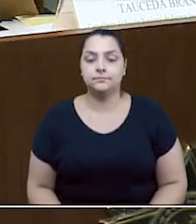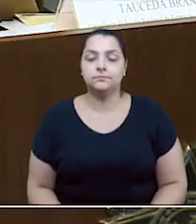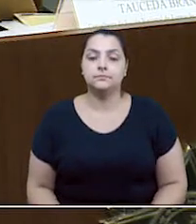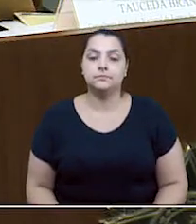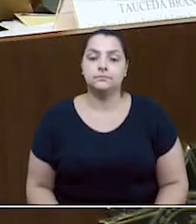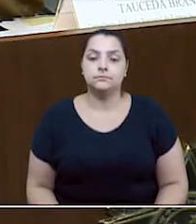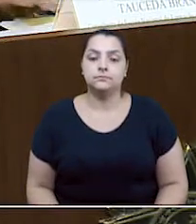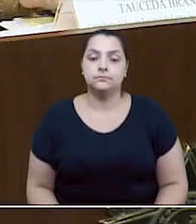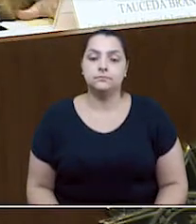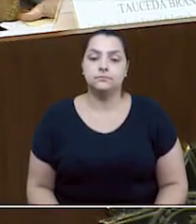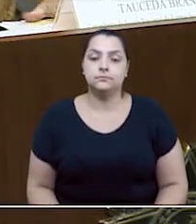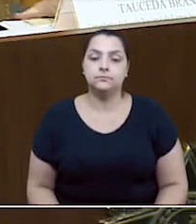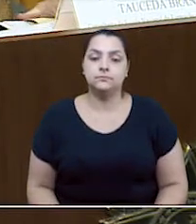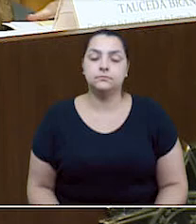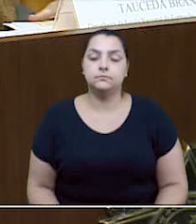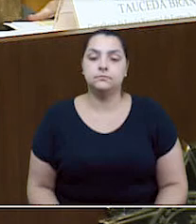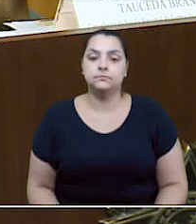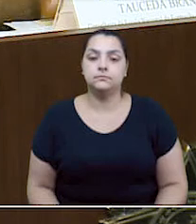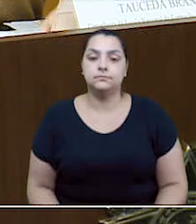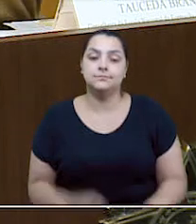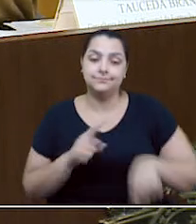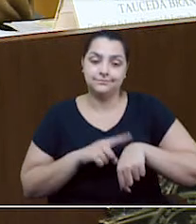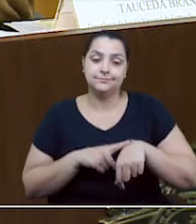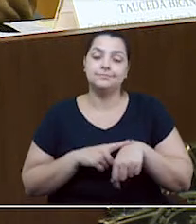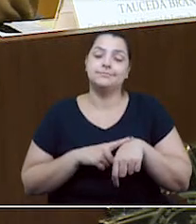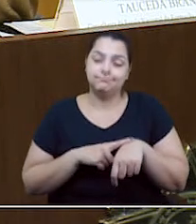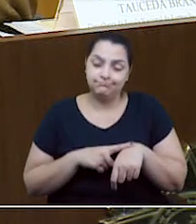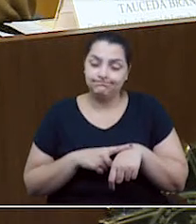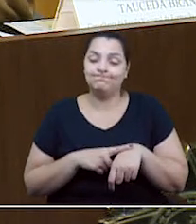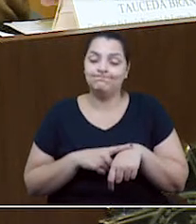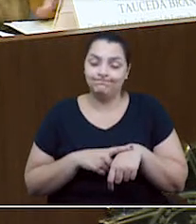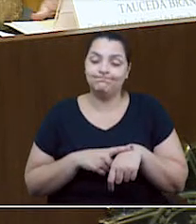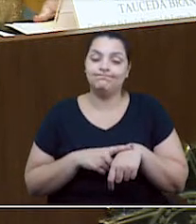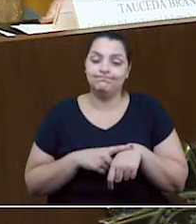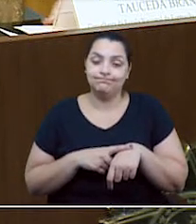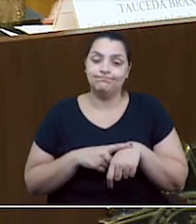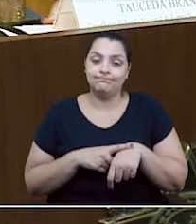Nosso tempo está bem apertado, mas eu gostaria de encerrar